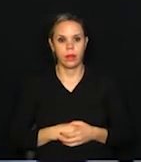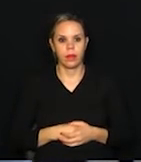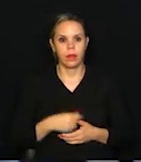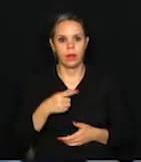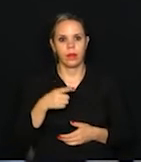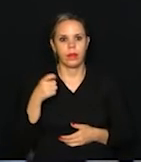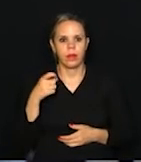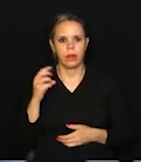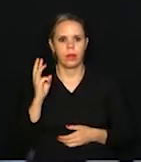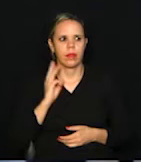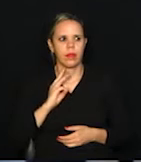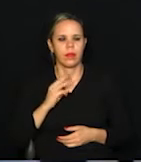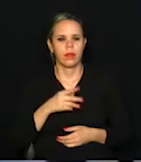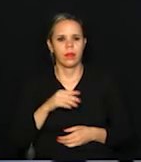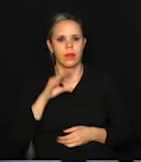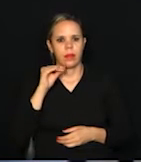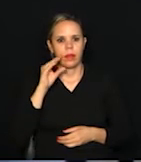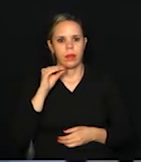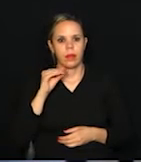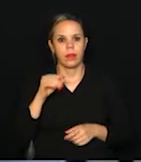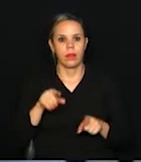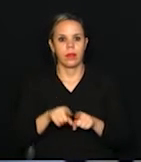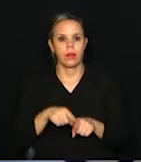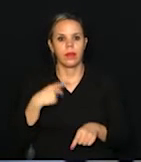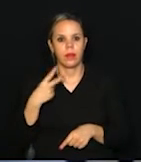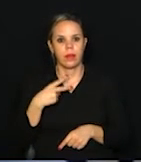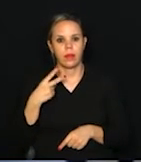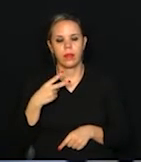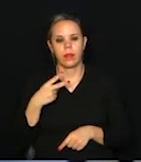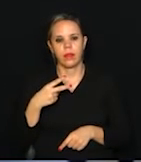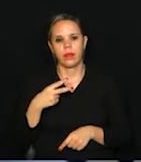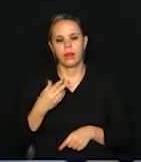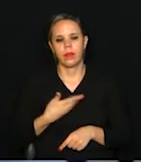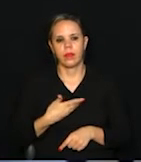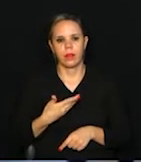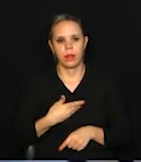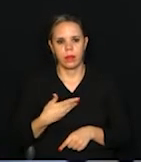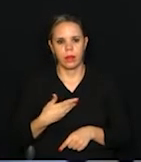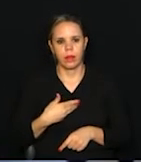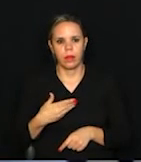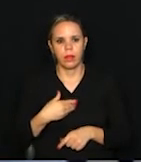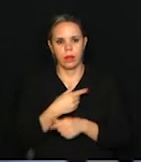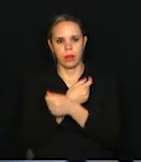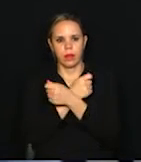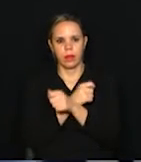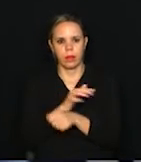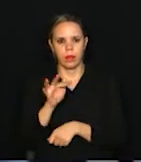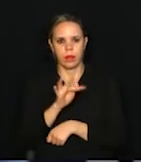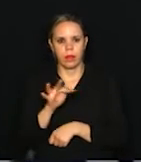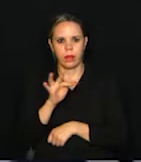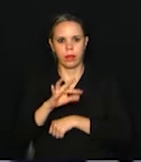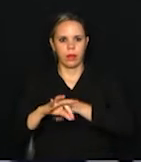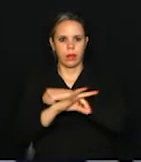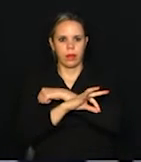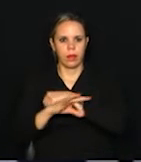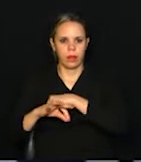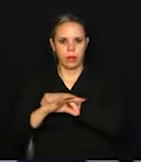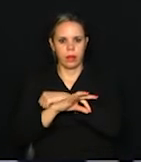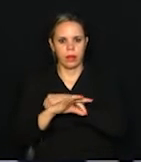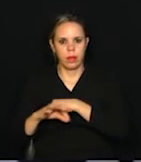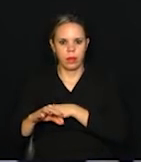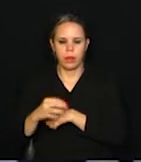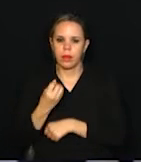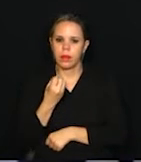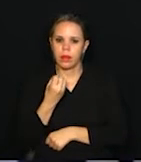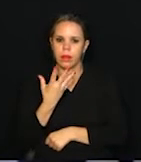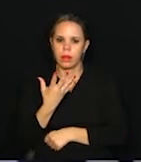aqui da INDEC, o vereador Paulo Gaspar, nosso colega lá da PUC, da Faculdade de Arquitetura. Então é muito bom